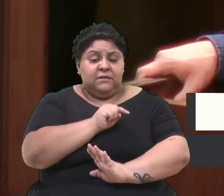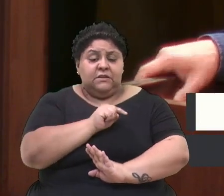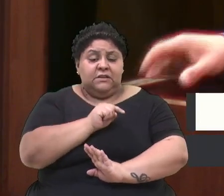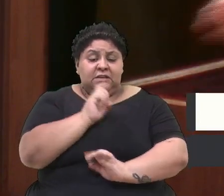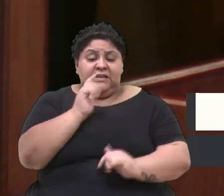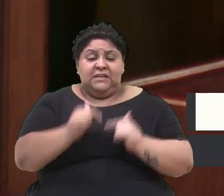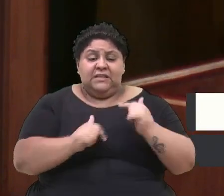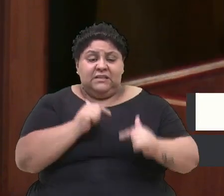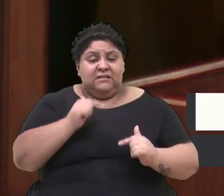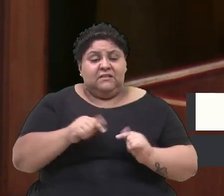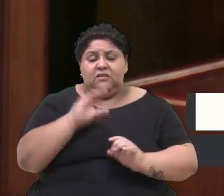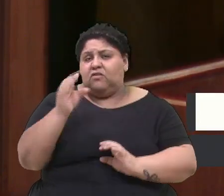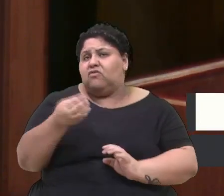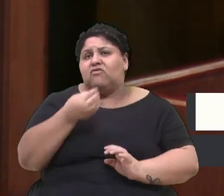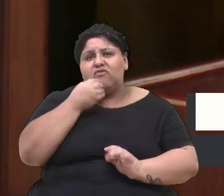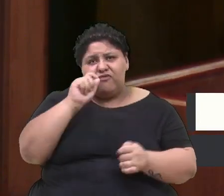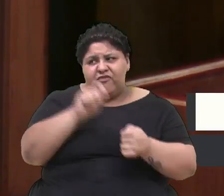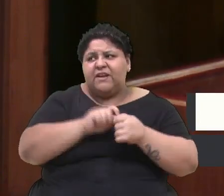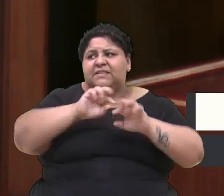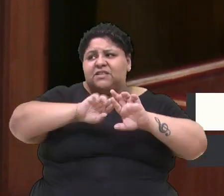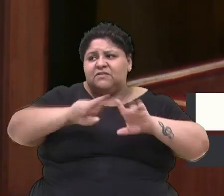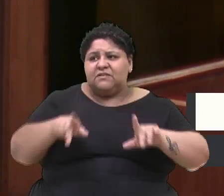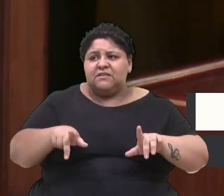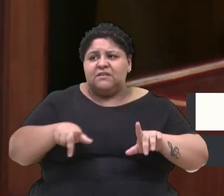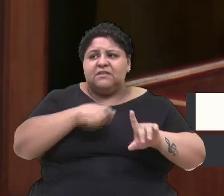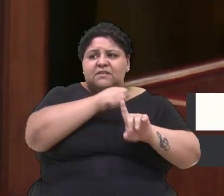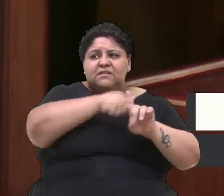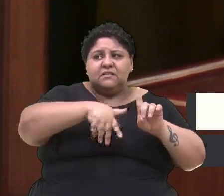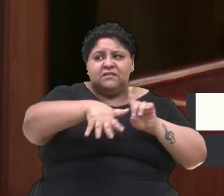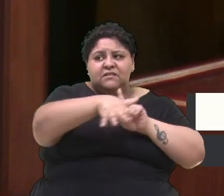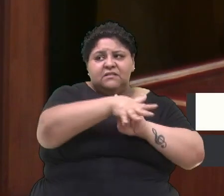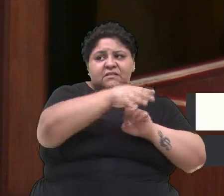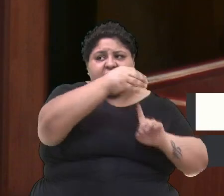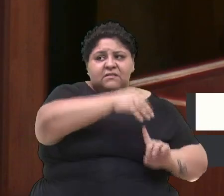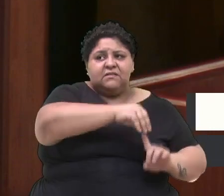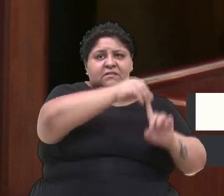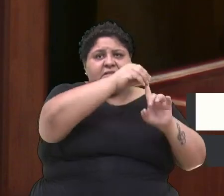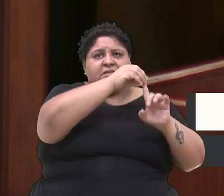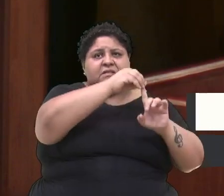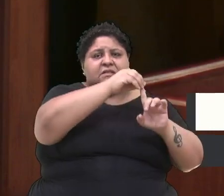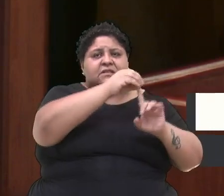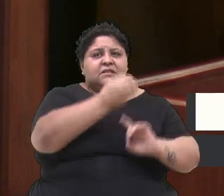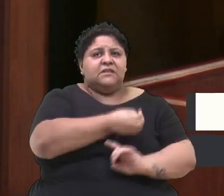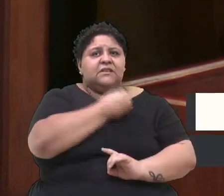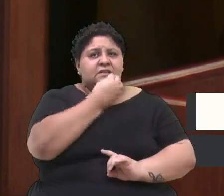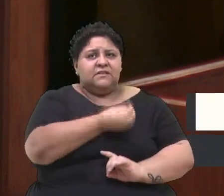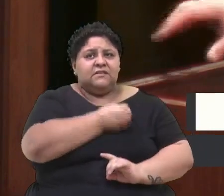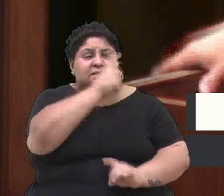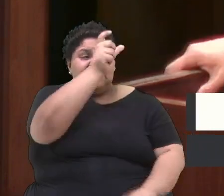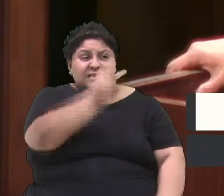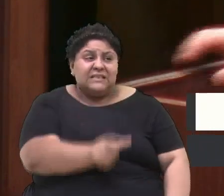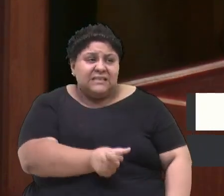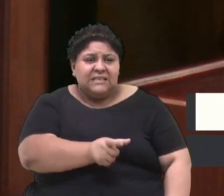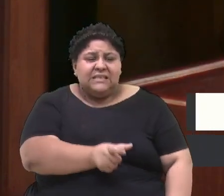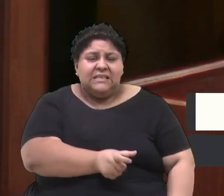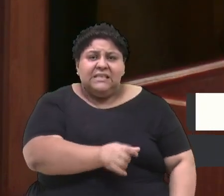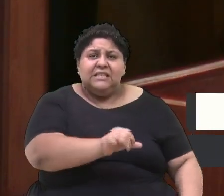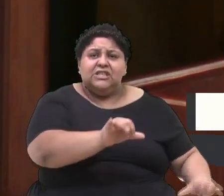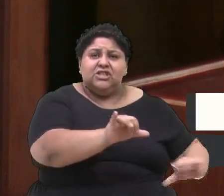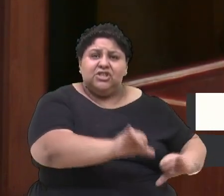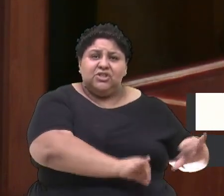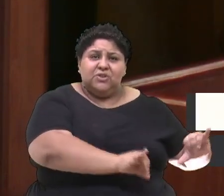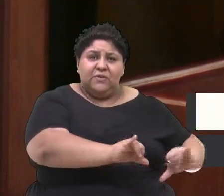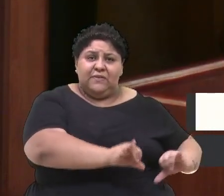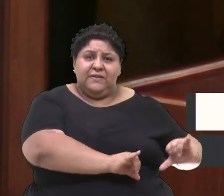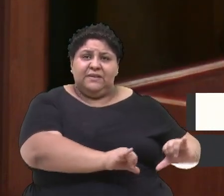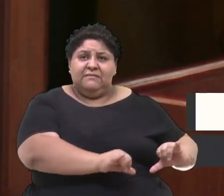trabalhos que, de fato, se fazem a diferença na sociedade, principalmente na vida dessas pessoas que sofrem com